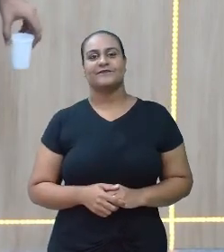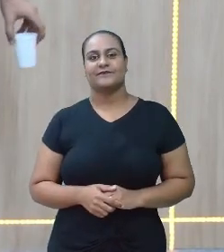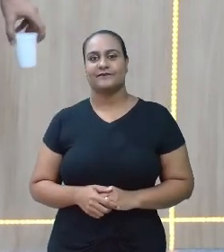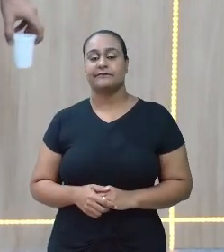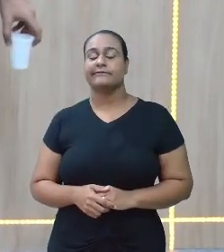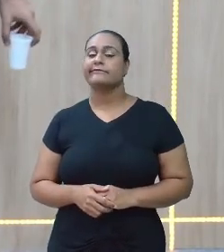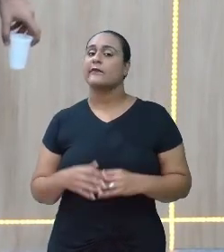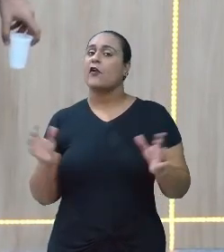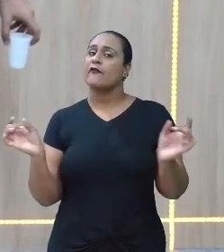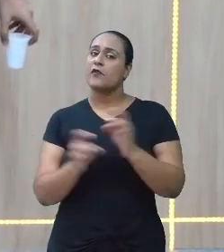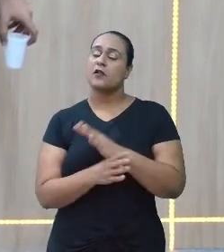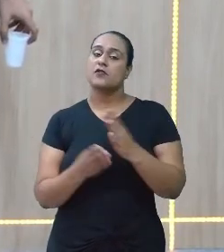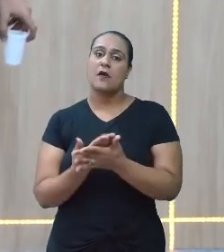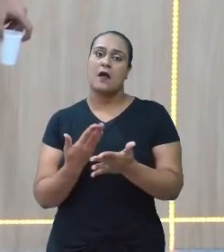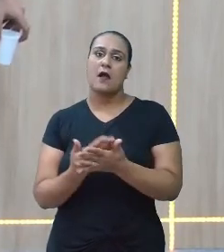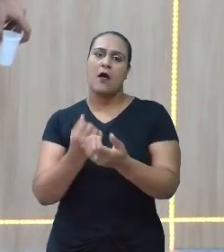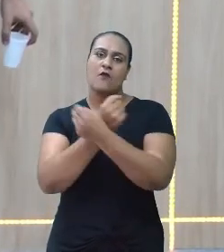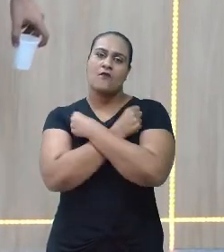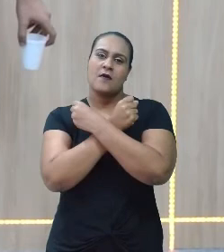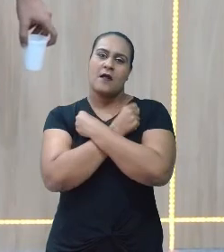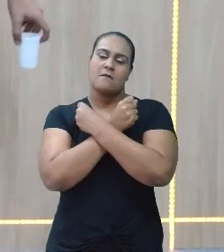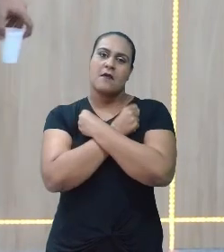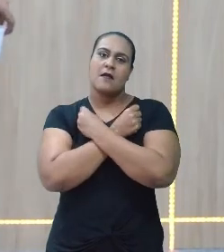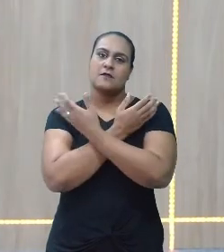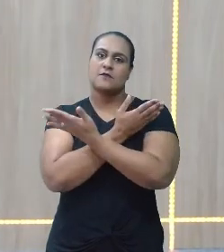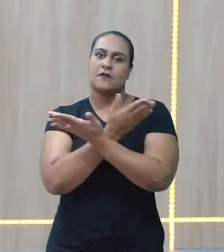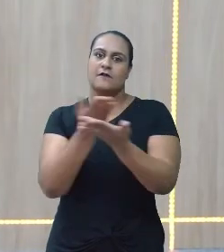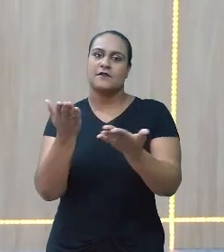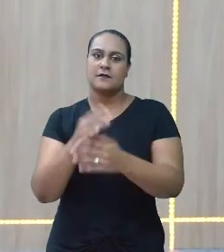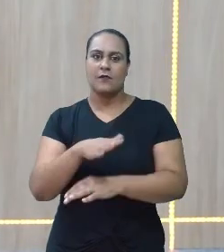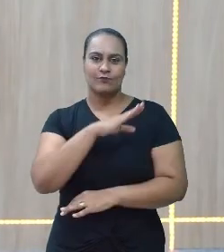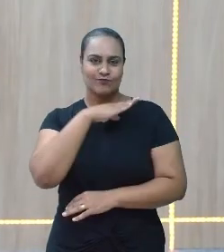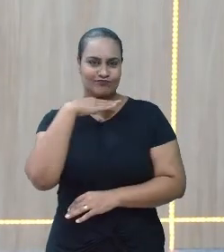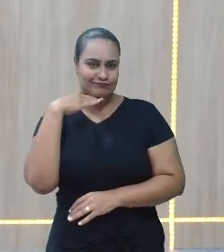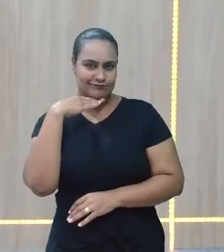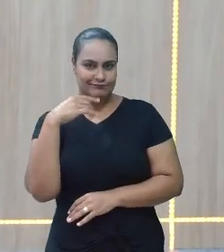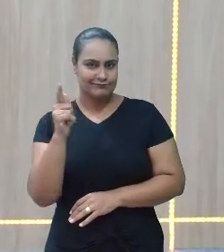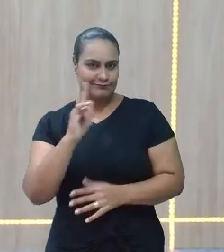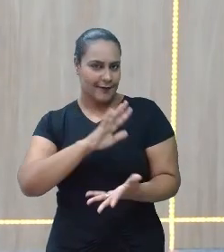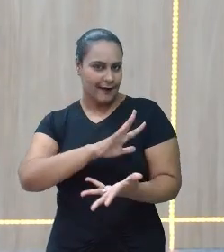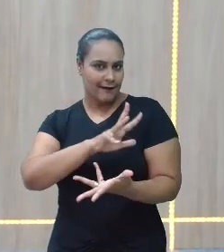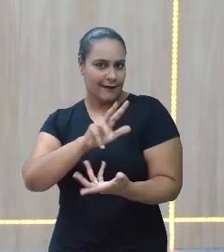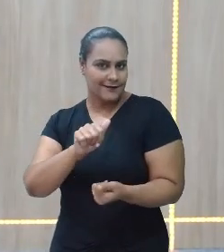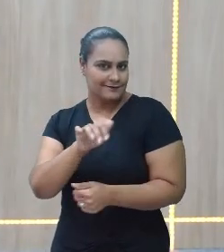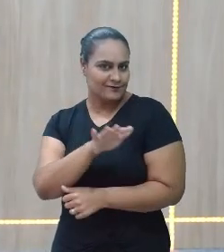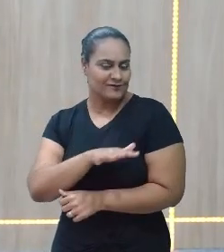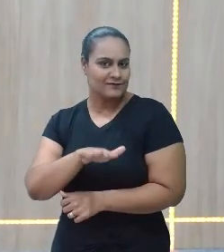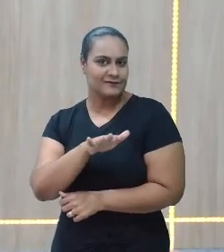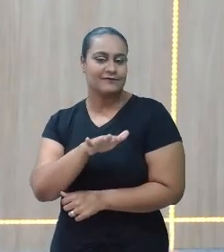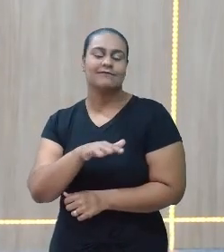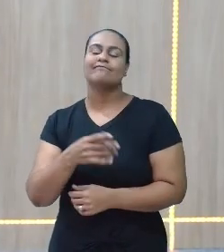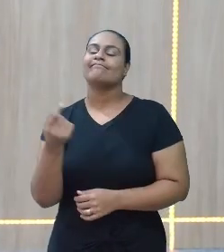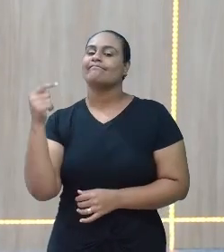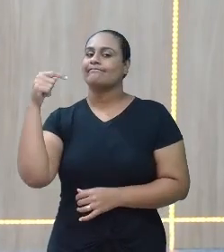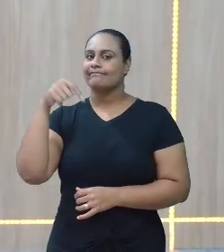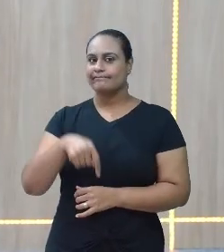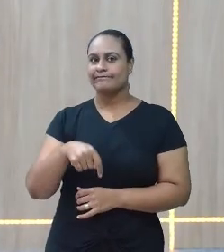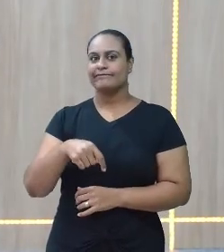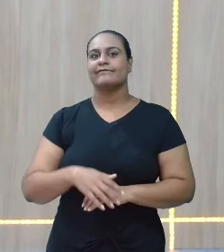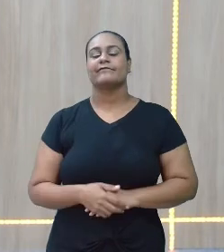E ficamos por aqui, tá certo, gente? Um forte abraço. O rostinho lindo da geografia fica por aqui. Gente, não esquece,